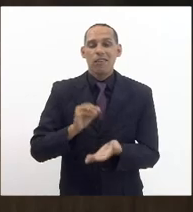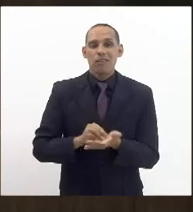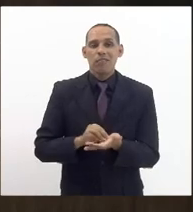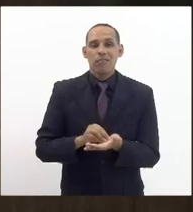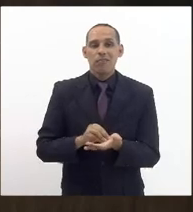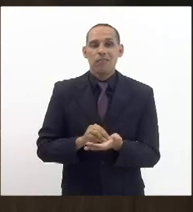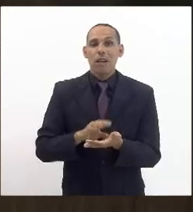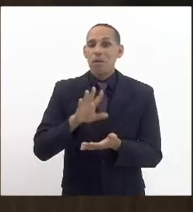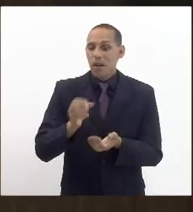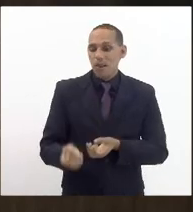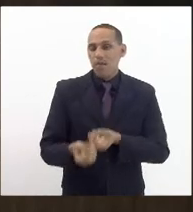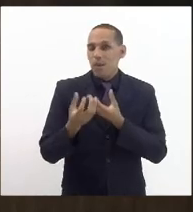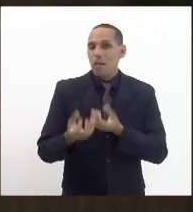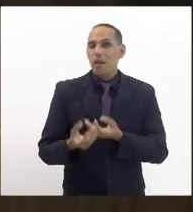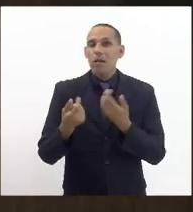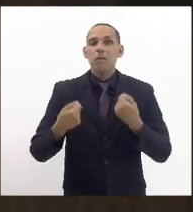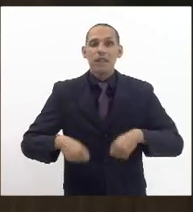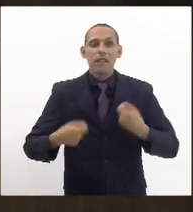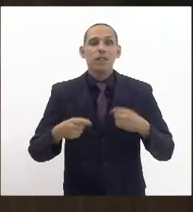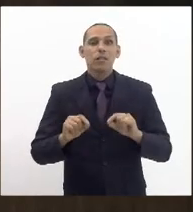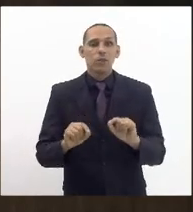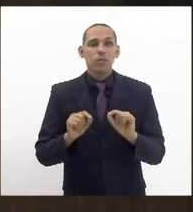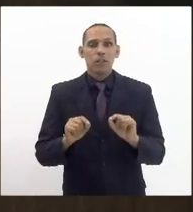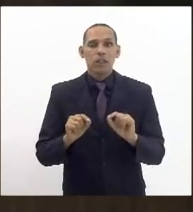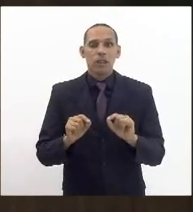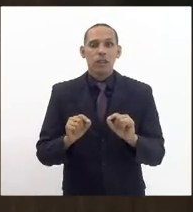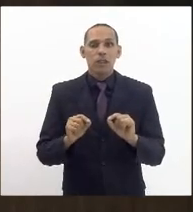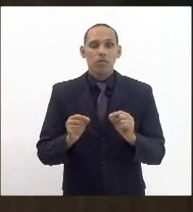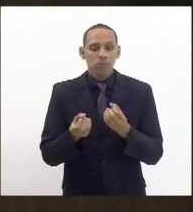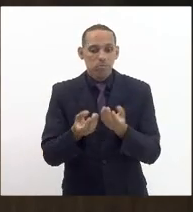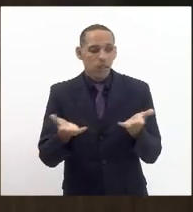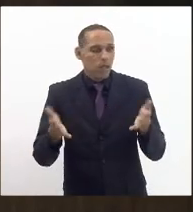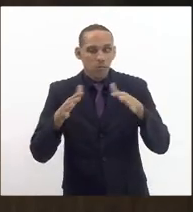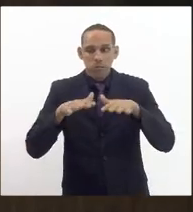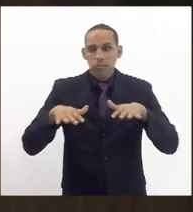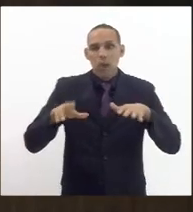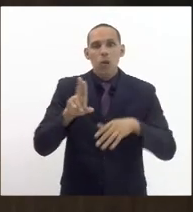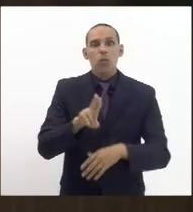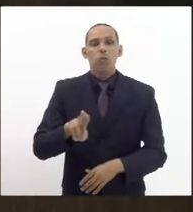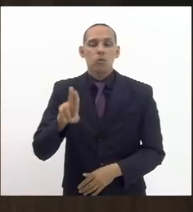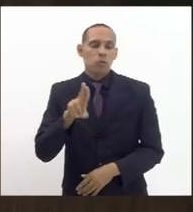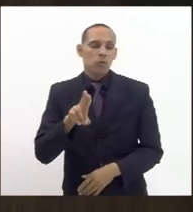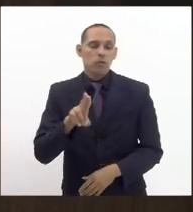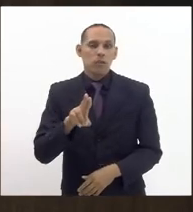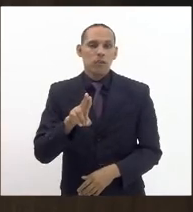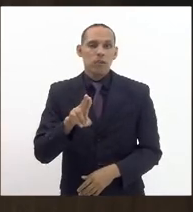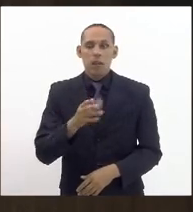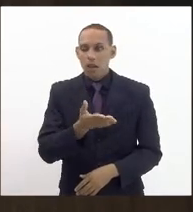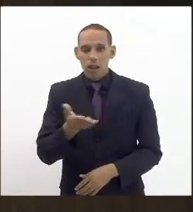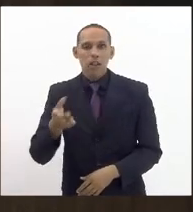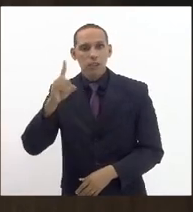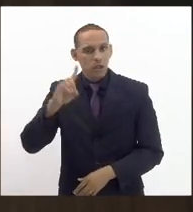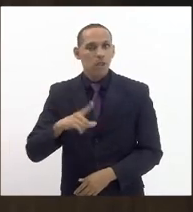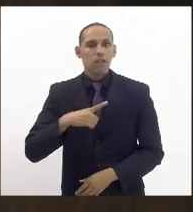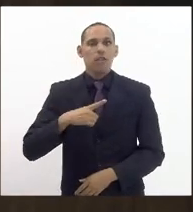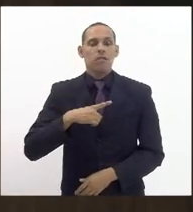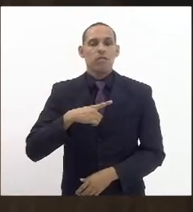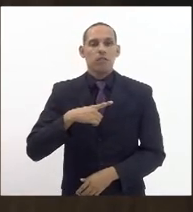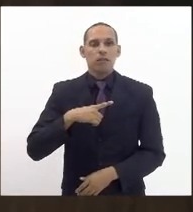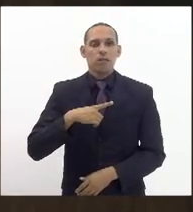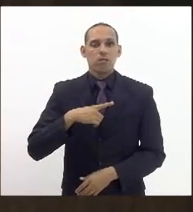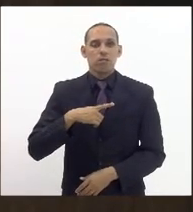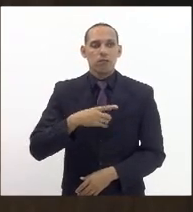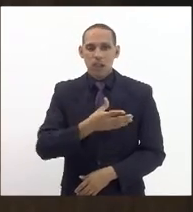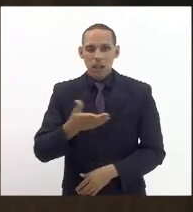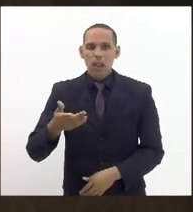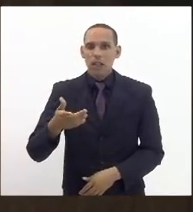de informação tem que passar para os usuários, não só que eles têm direito, quem tem